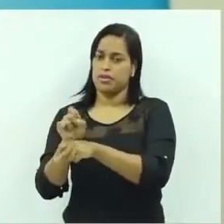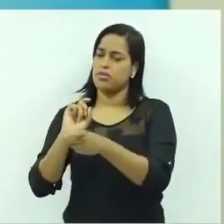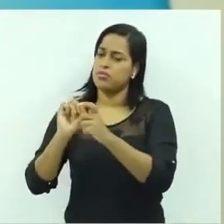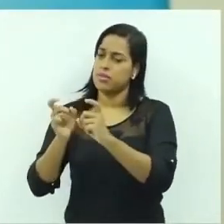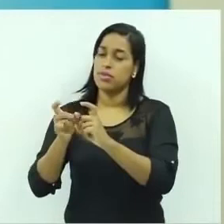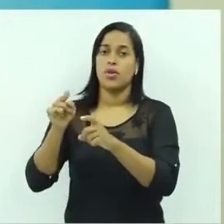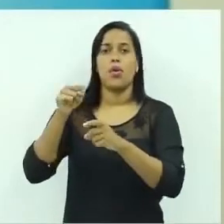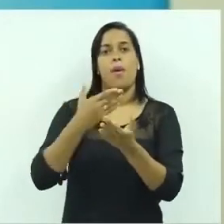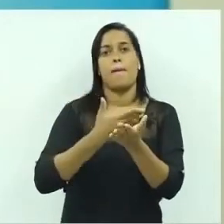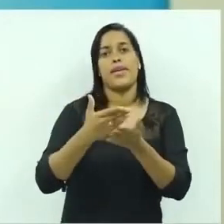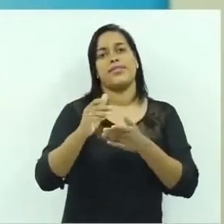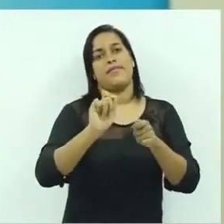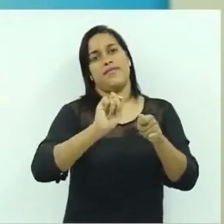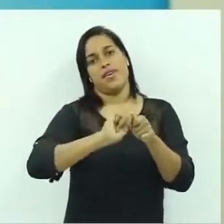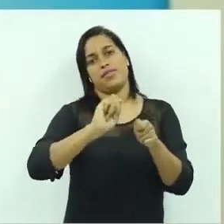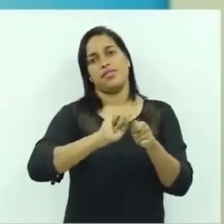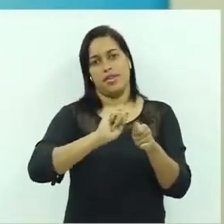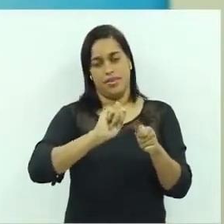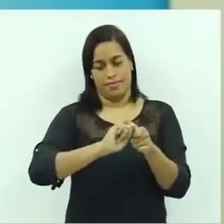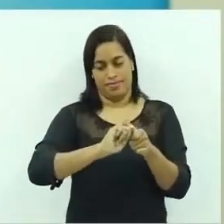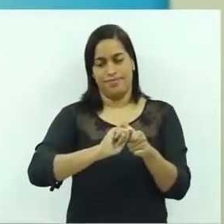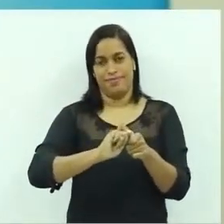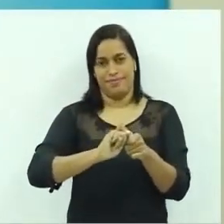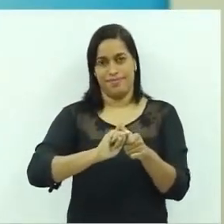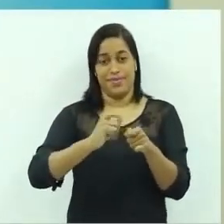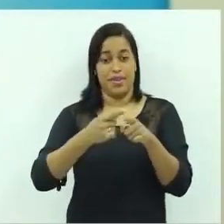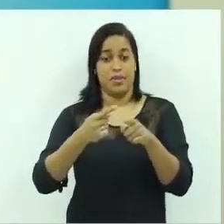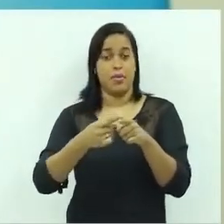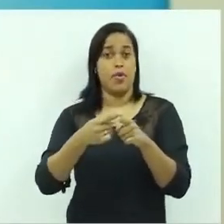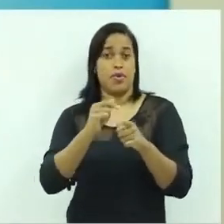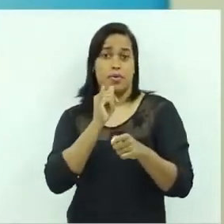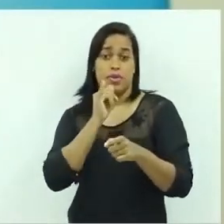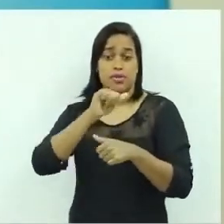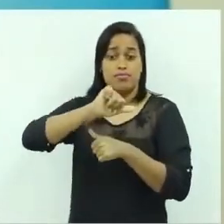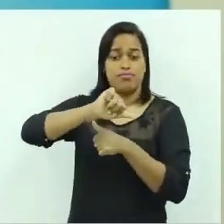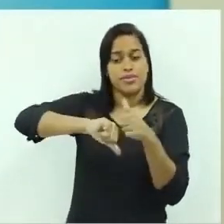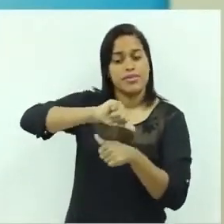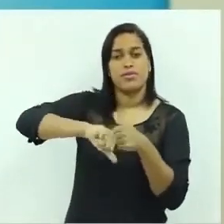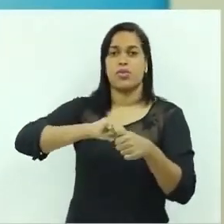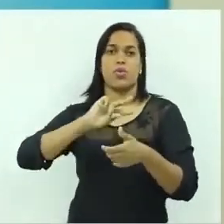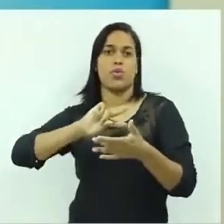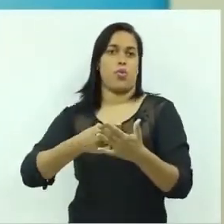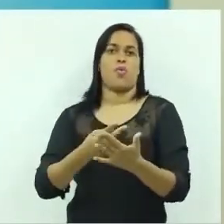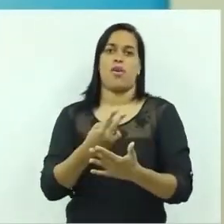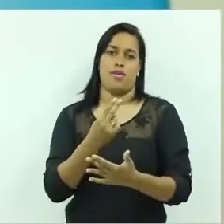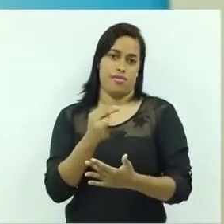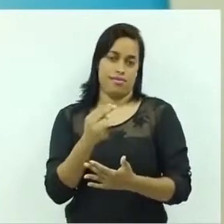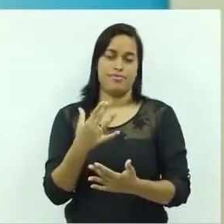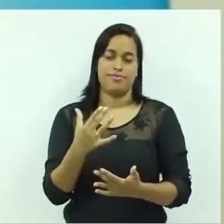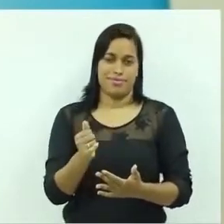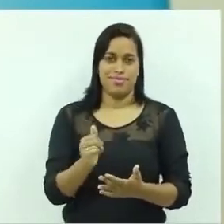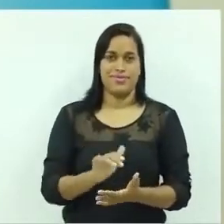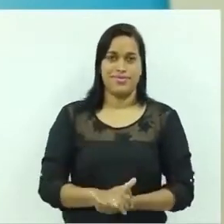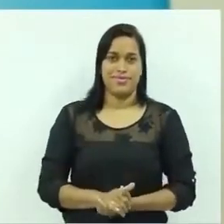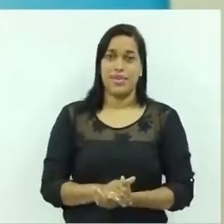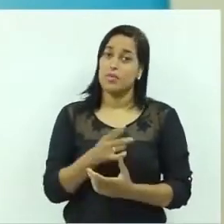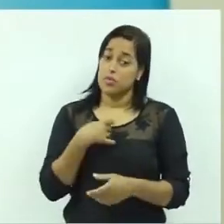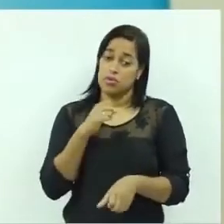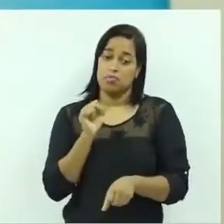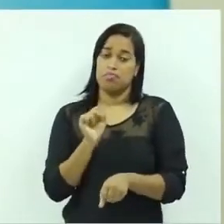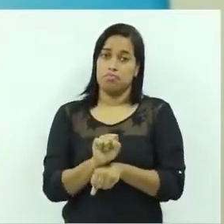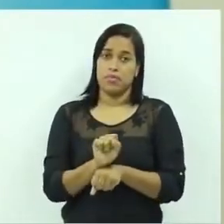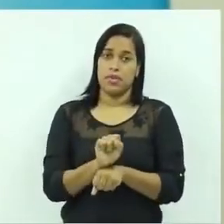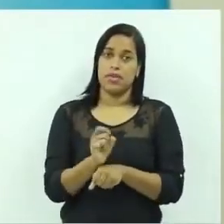discutir e vai executar aquela versão. Porque do contrário, aquilo nunca vai sair do papel. E, para a gente não perder o